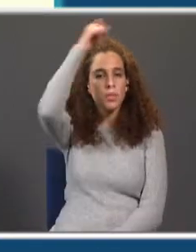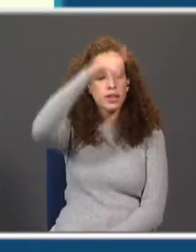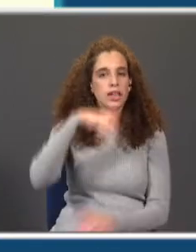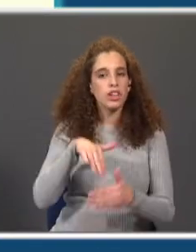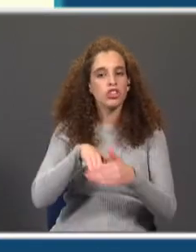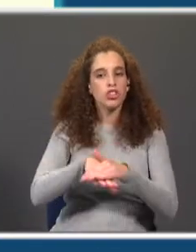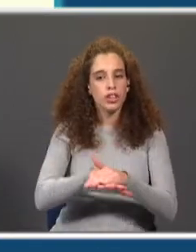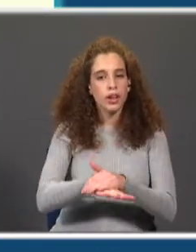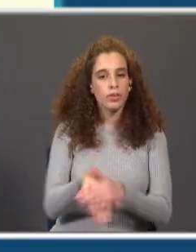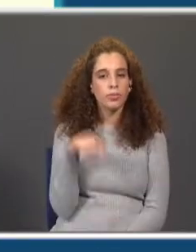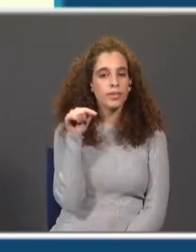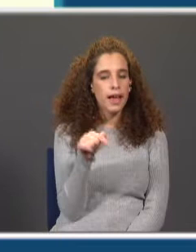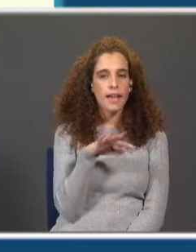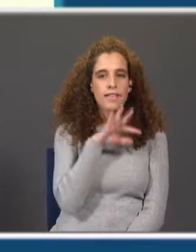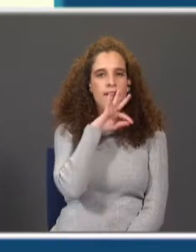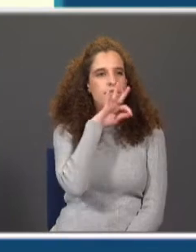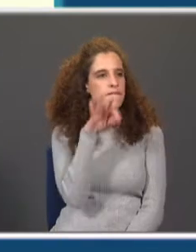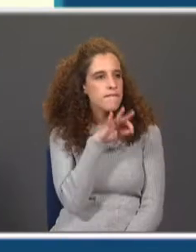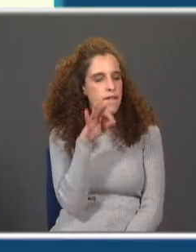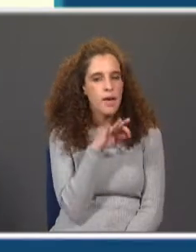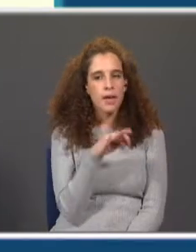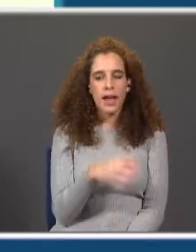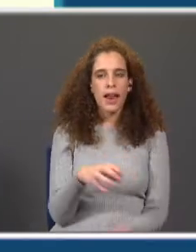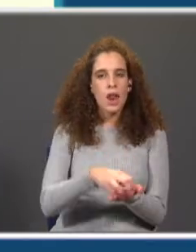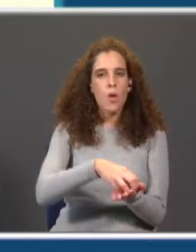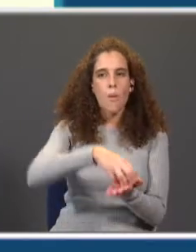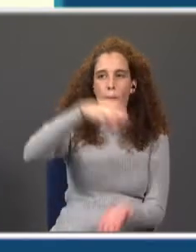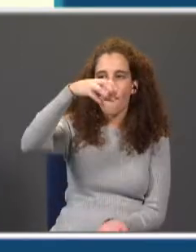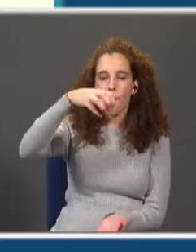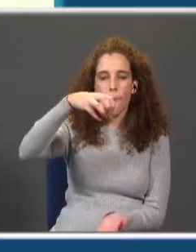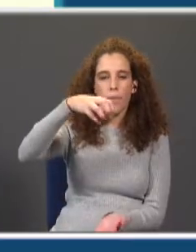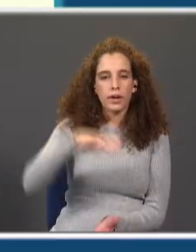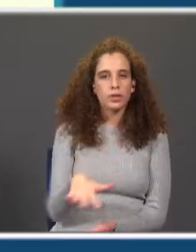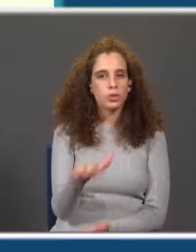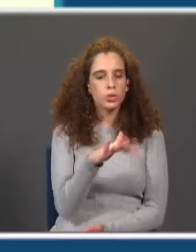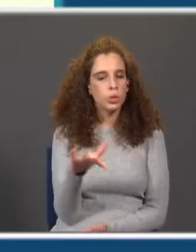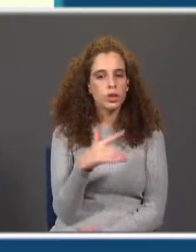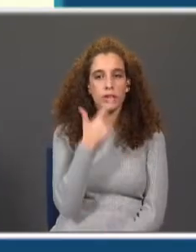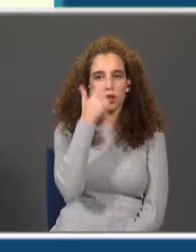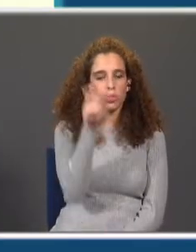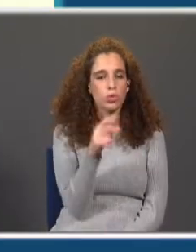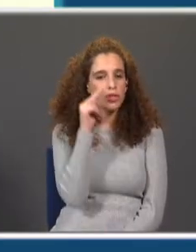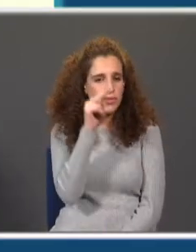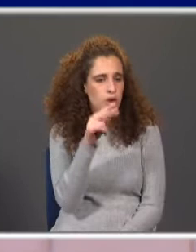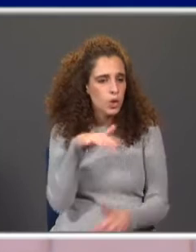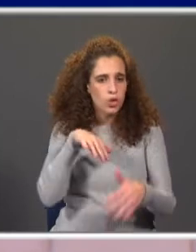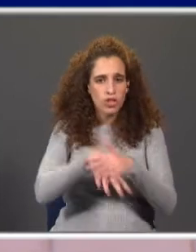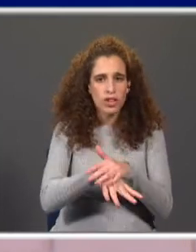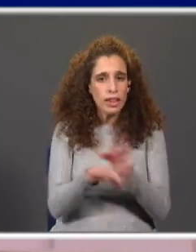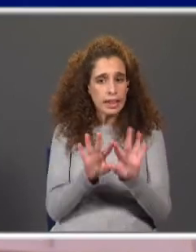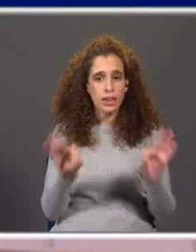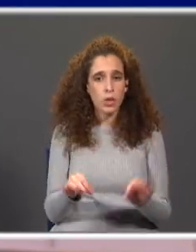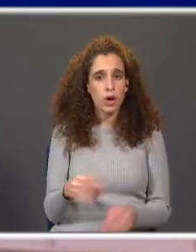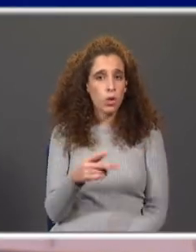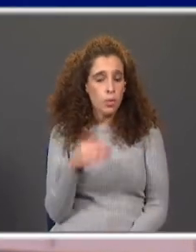Portanto, esta familiaridade era um bairro onde as pessoas se viam de chinelos, se viam como estavam em